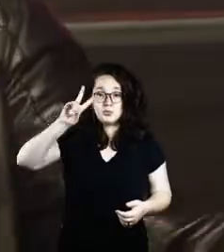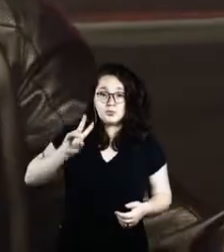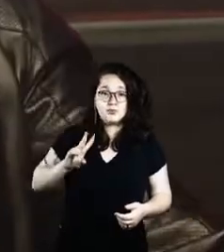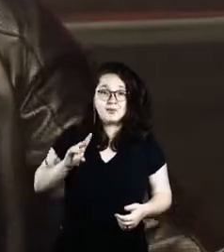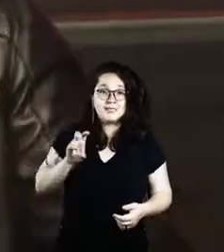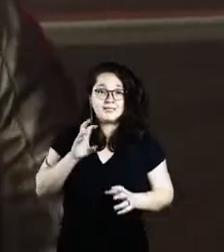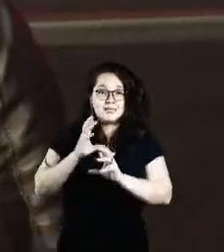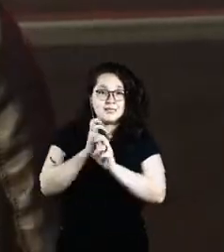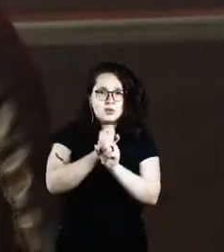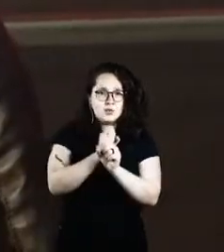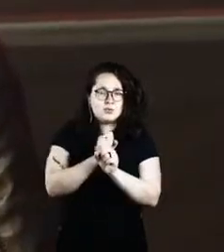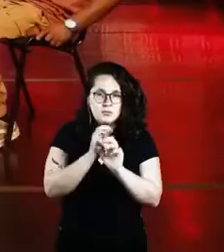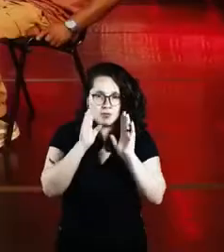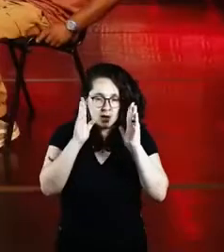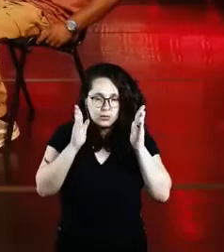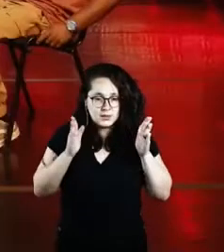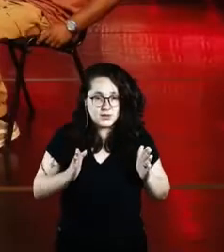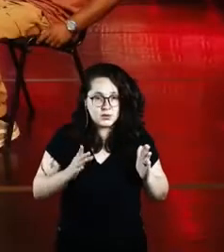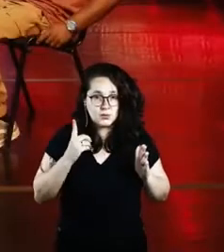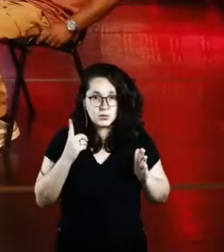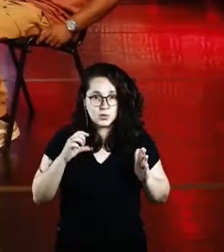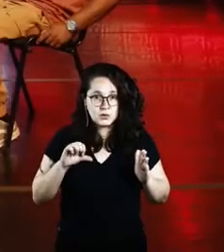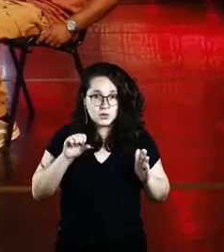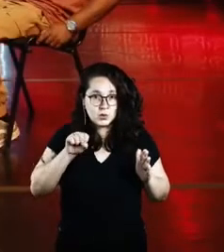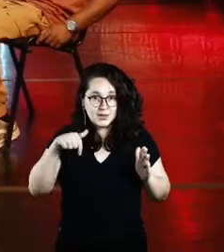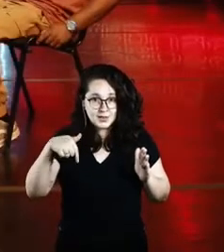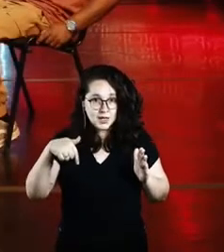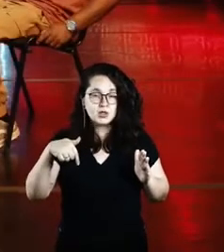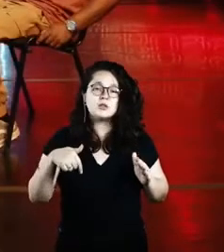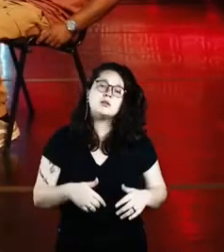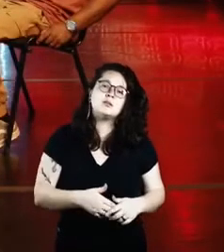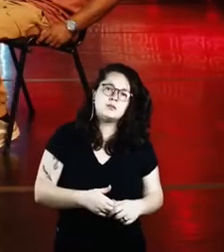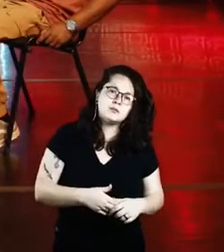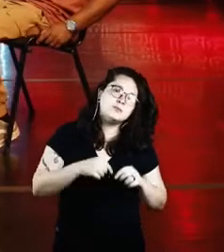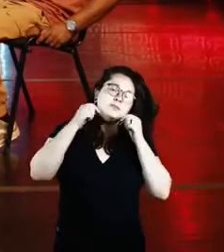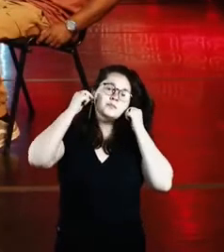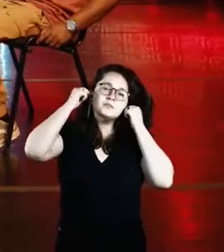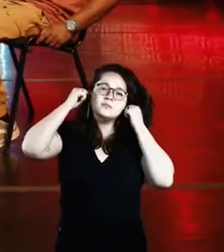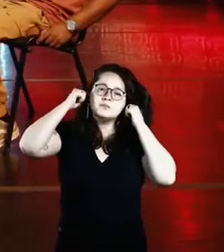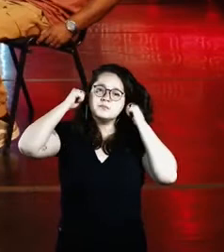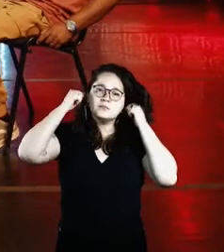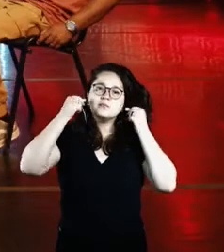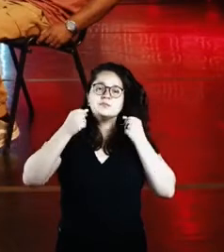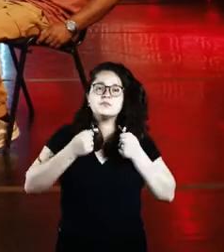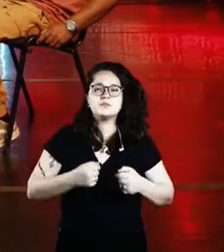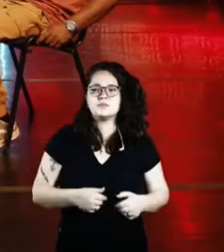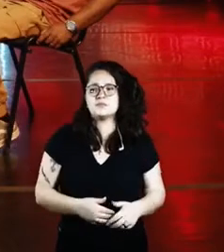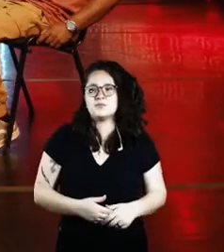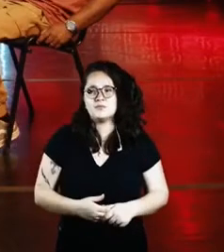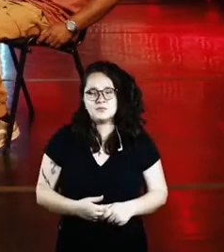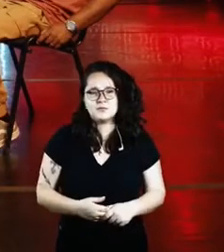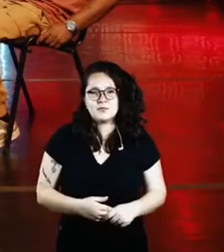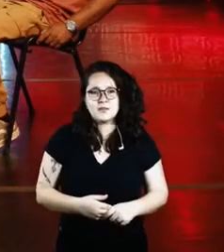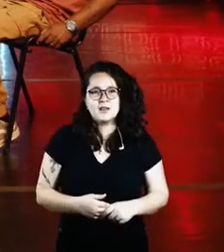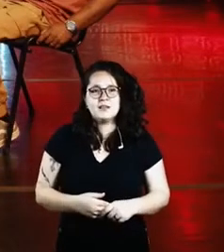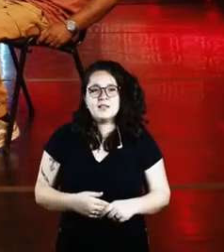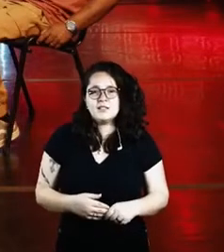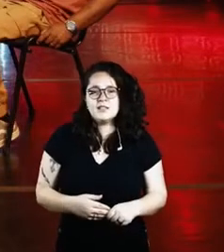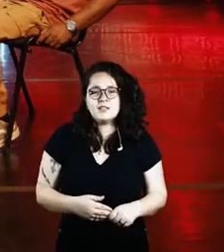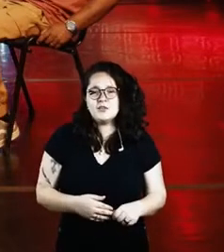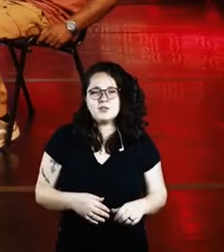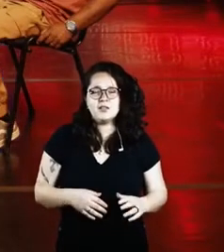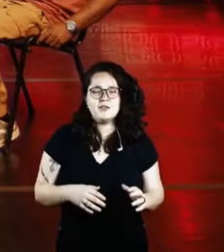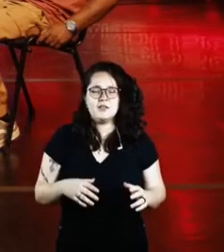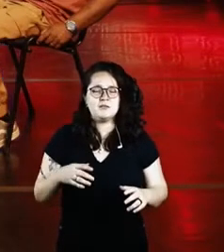Sim, 87. Aí veio... Muito depois, década de 90. Conhecemos a São Bento, mas é como ele está falando, na São Bento era só